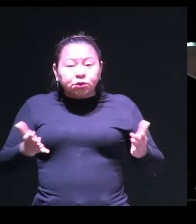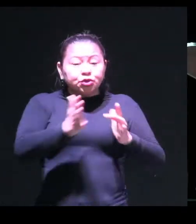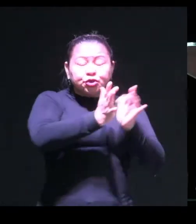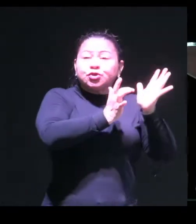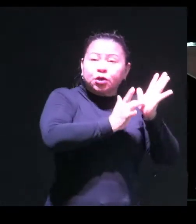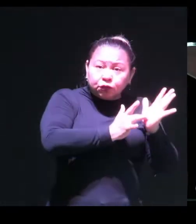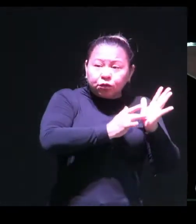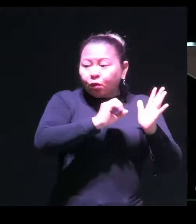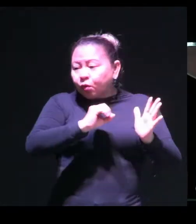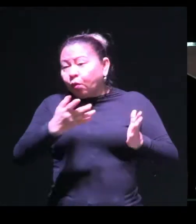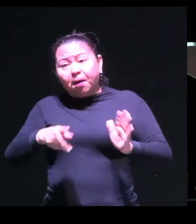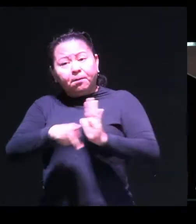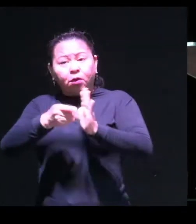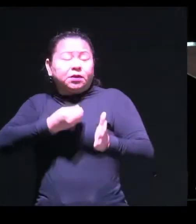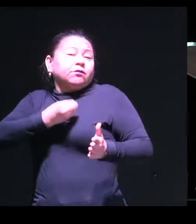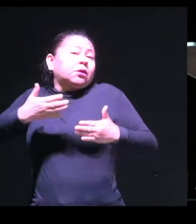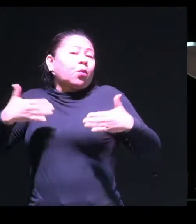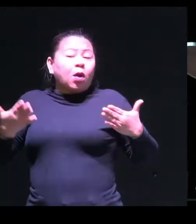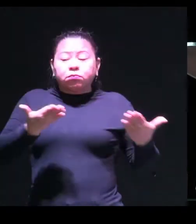Jesus ou a própria vida.